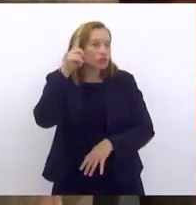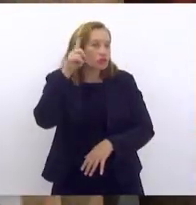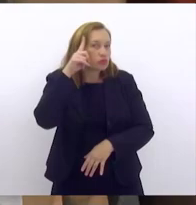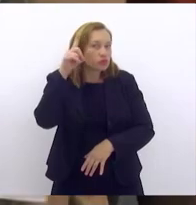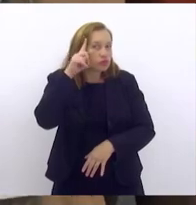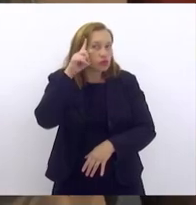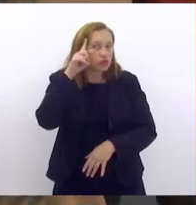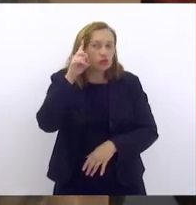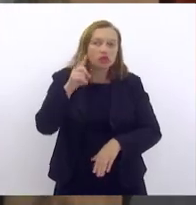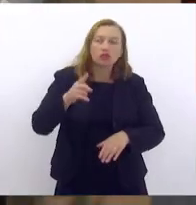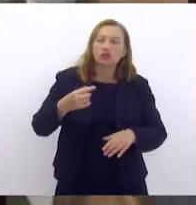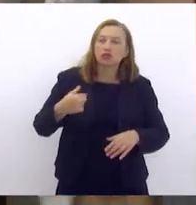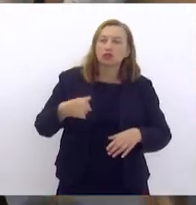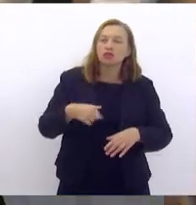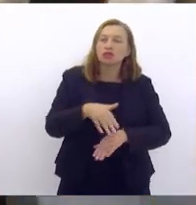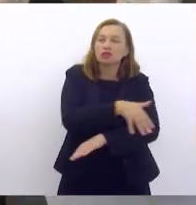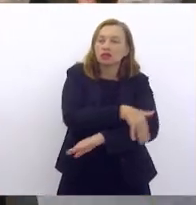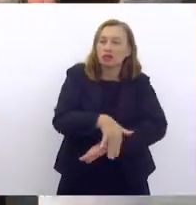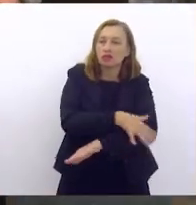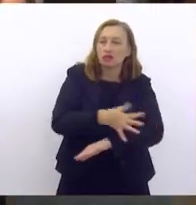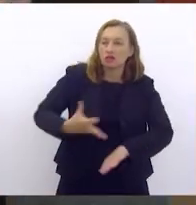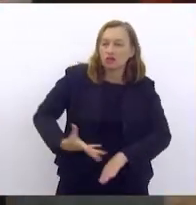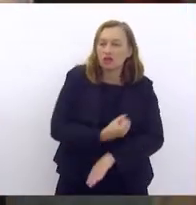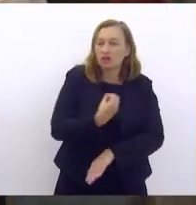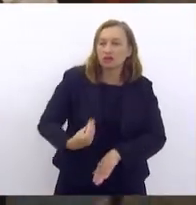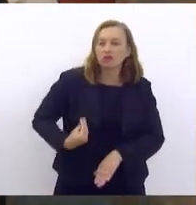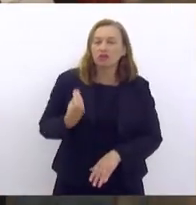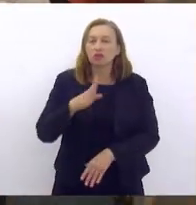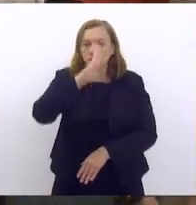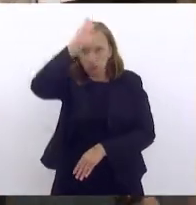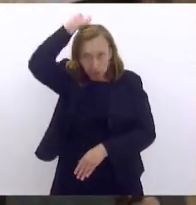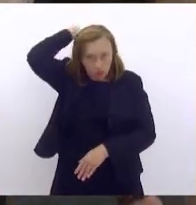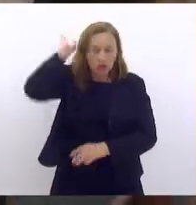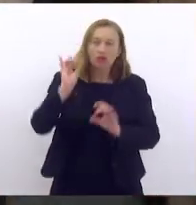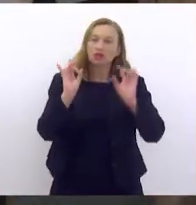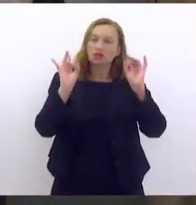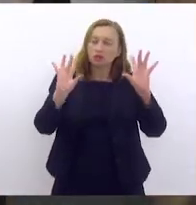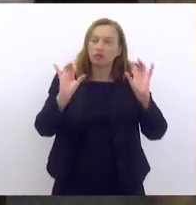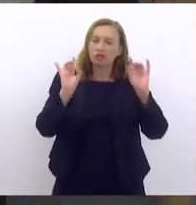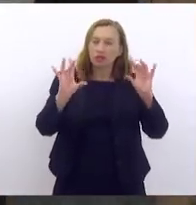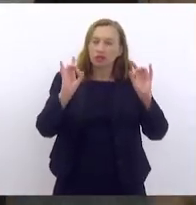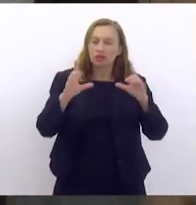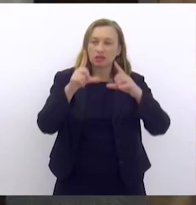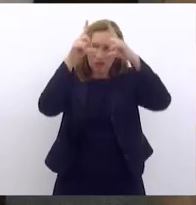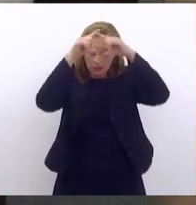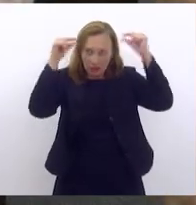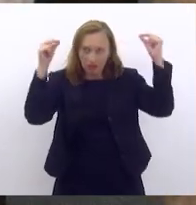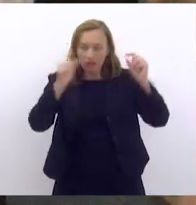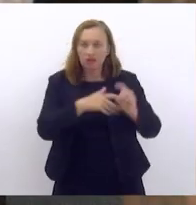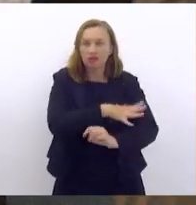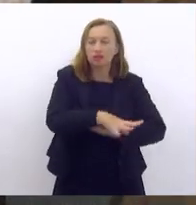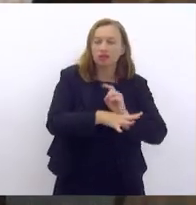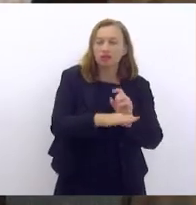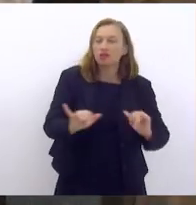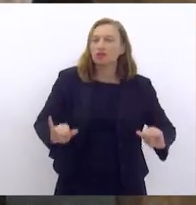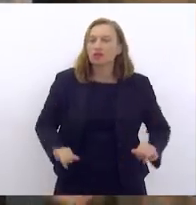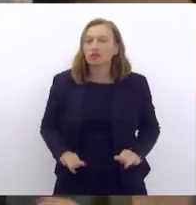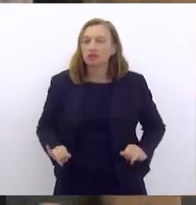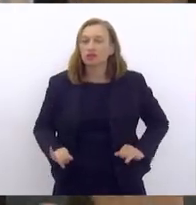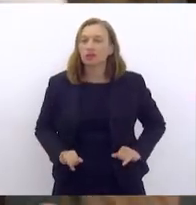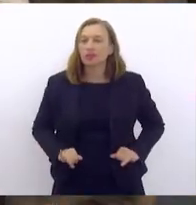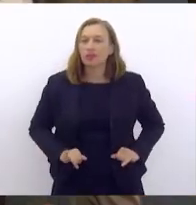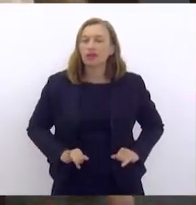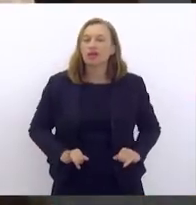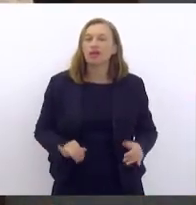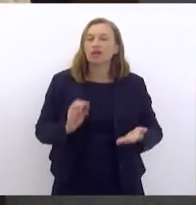e estão nas ruas salvando vidas. Os bombeiros, em especial, os enfermeiros e assistentes sociais que vêm sofrendo com